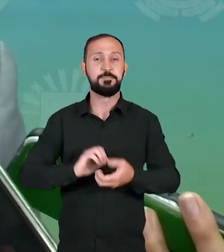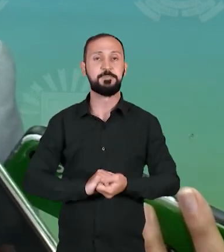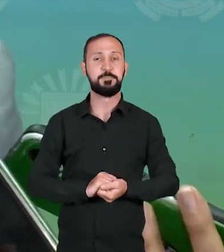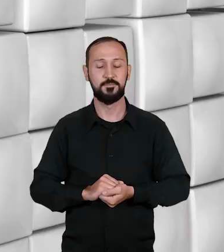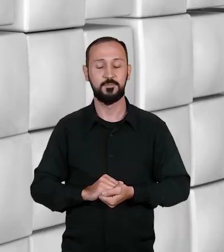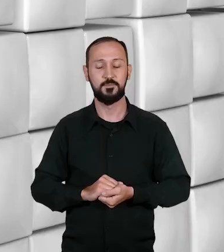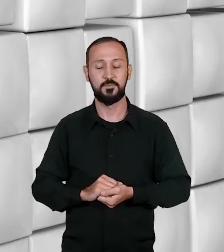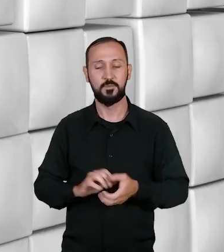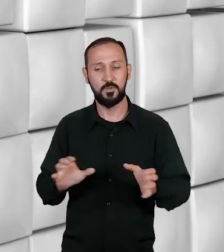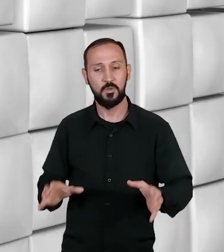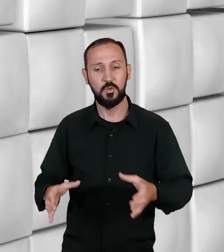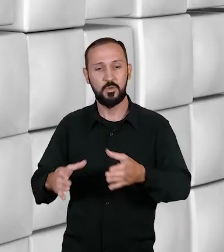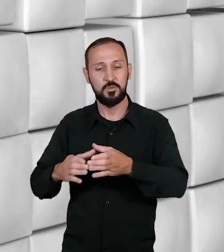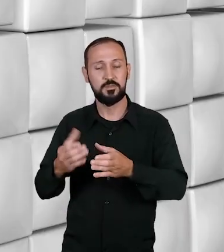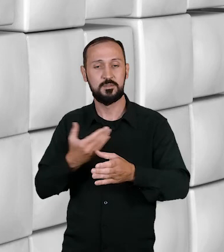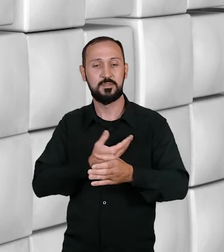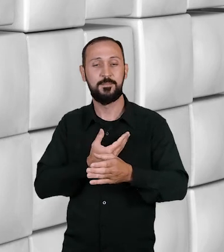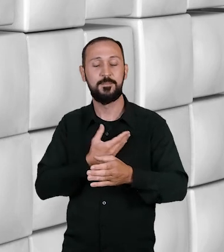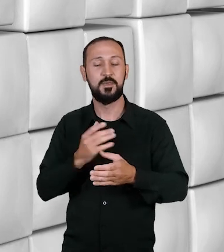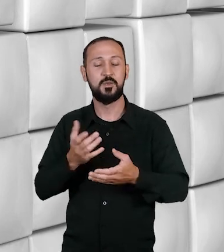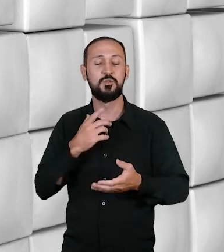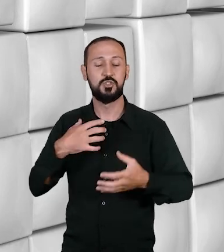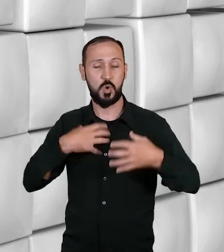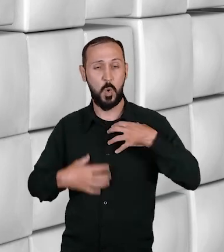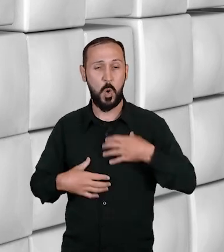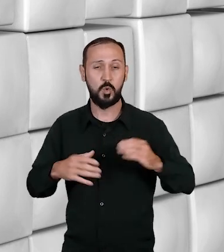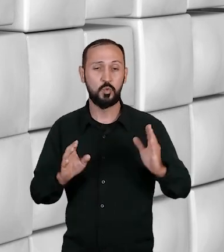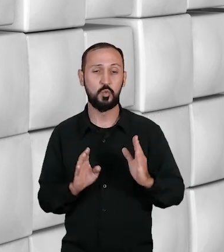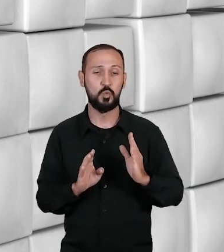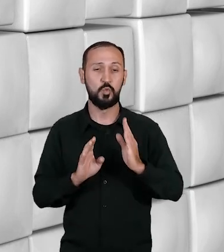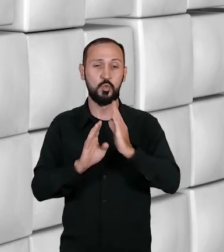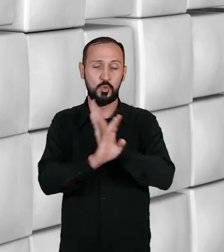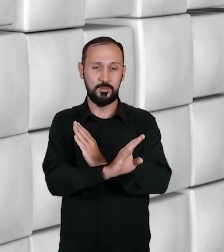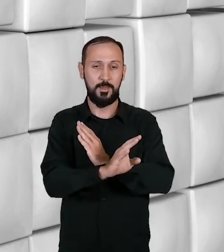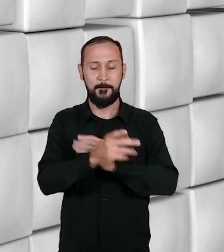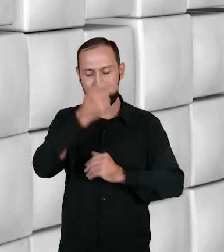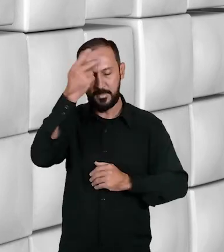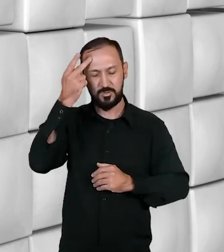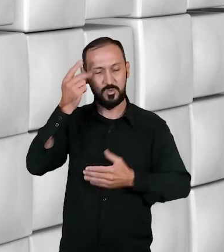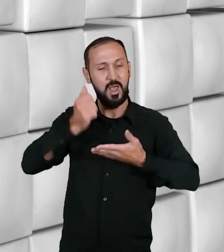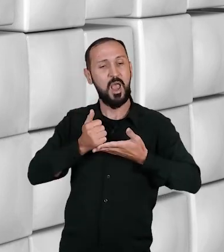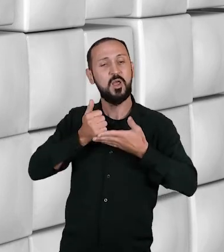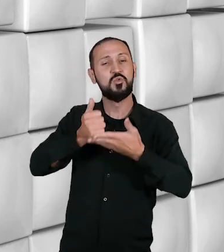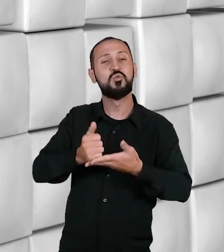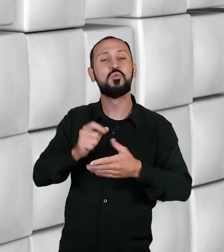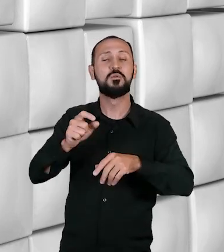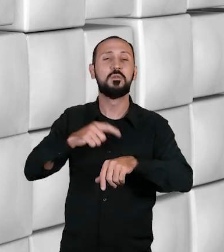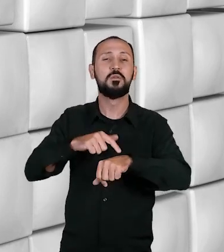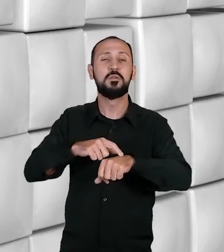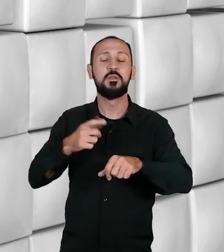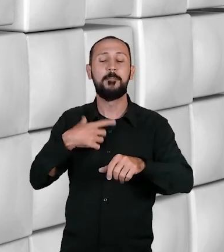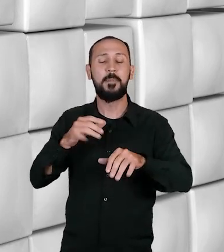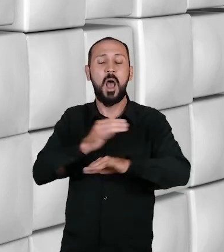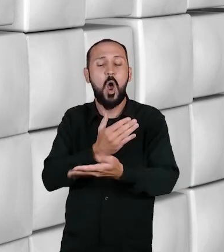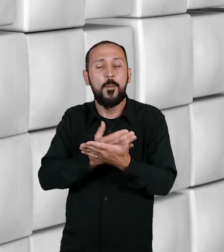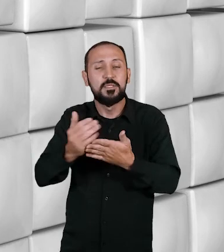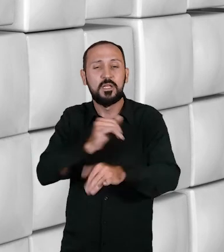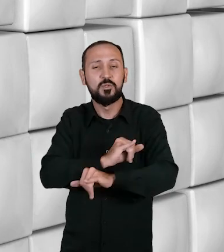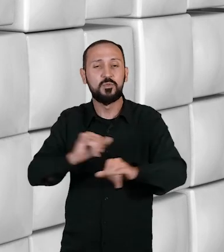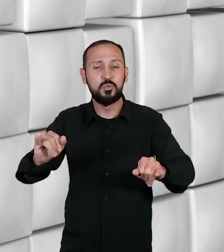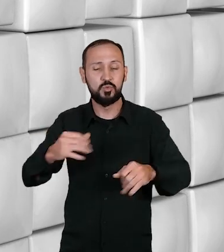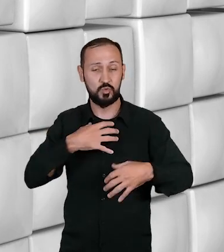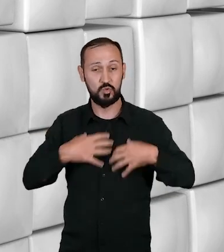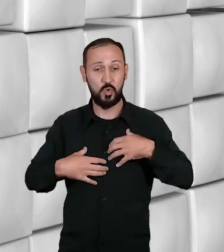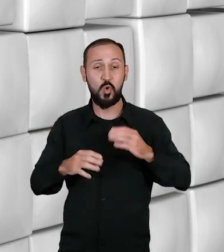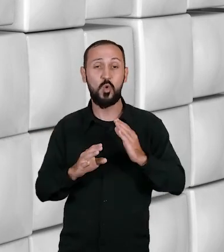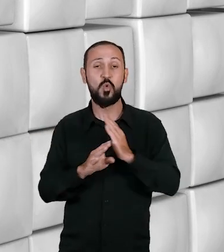importante missão. Os amigos do transplante, pessoas que de alguma forma ajudam na